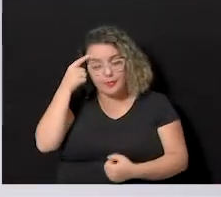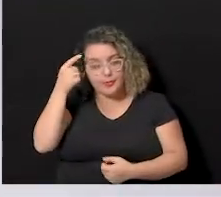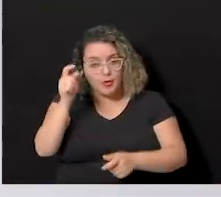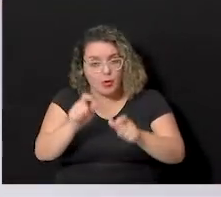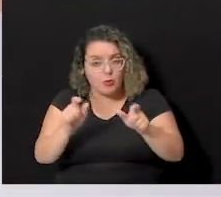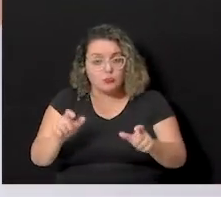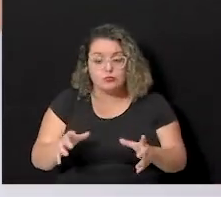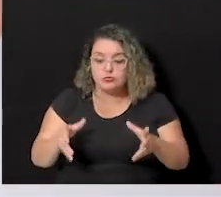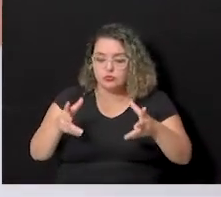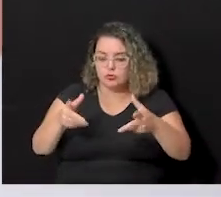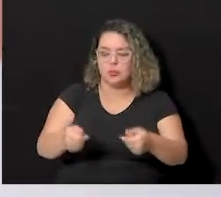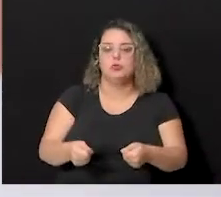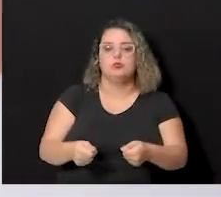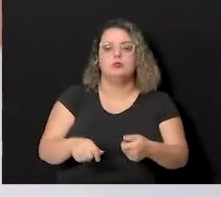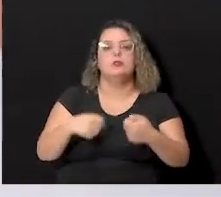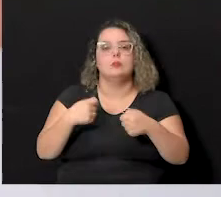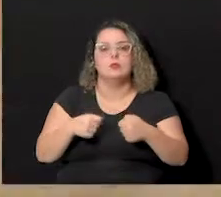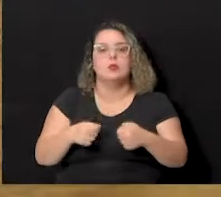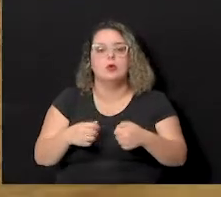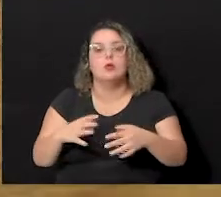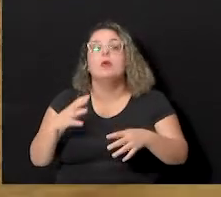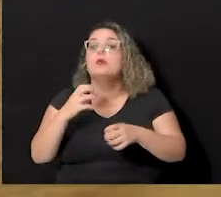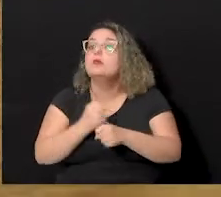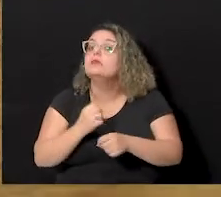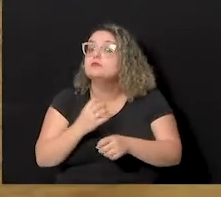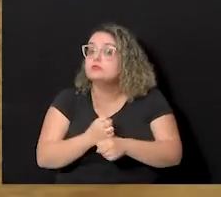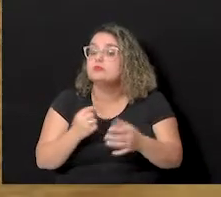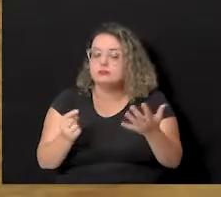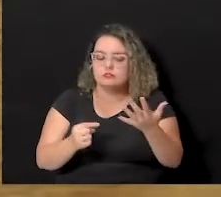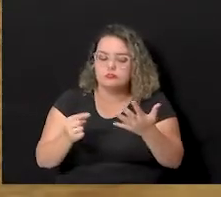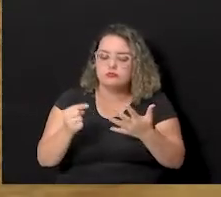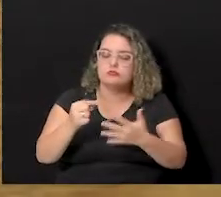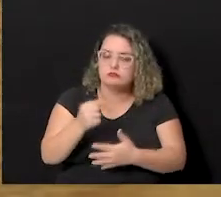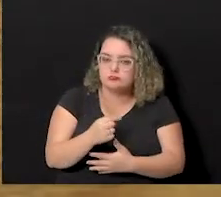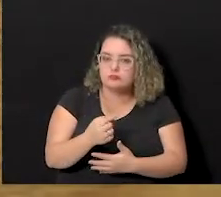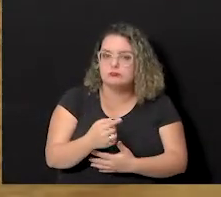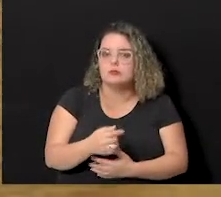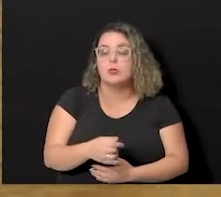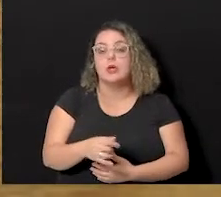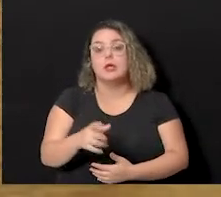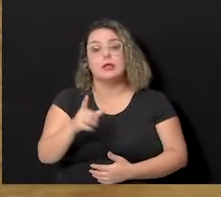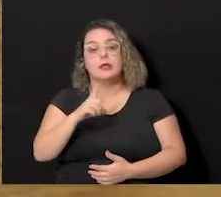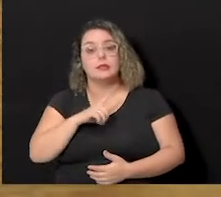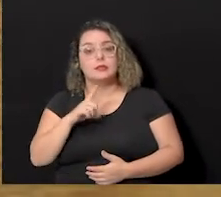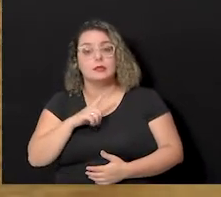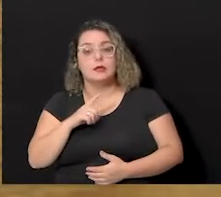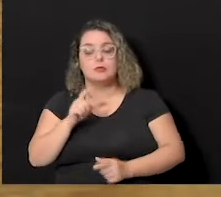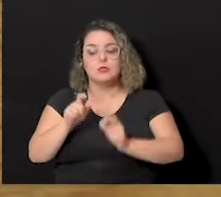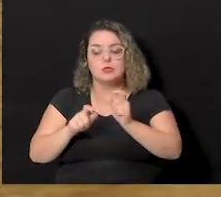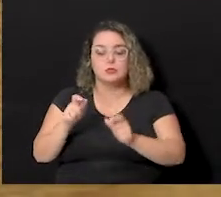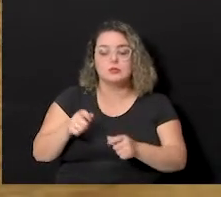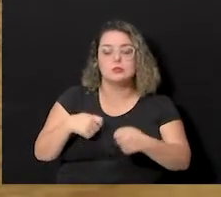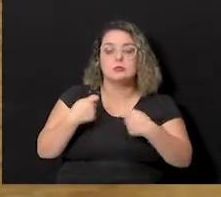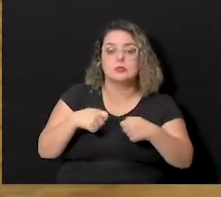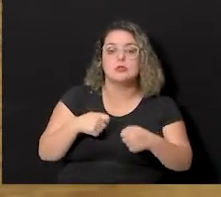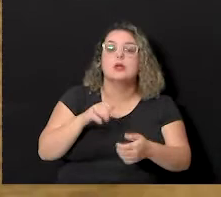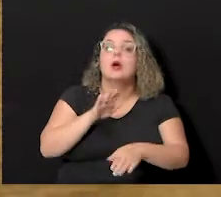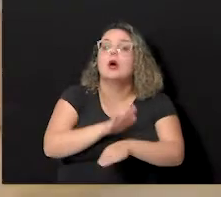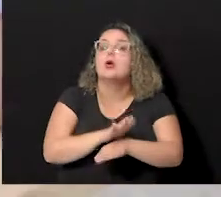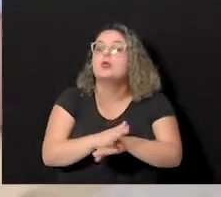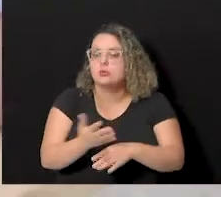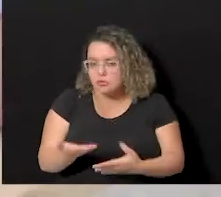pessoas. De forma geral, você precisa levar em conta alguns pontos. Quando você tem dependentes